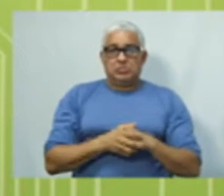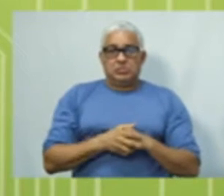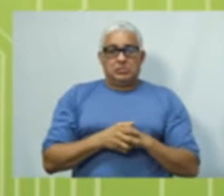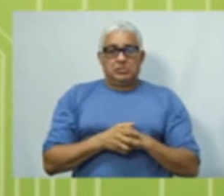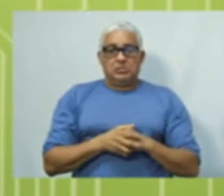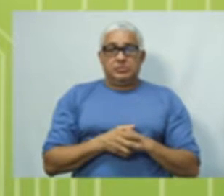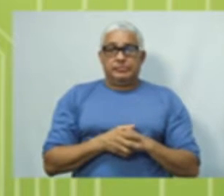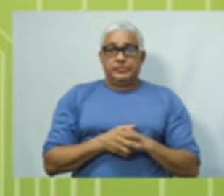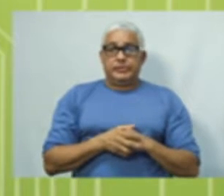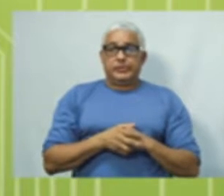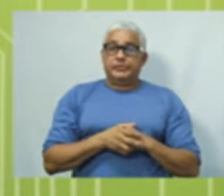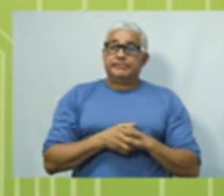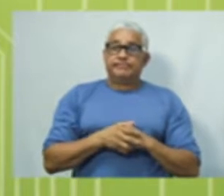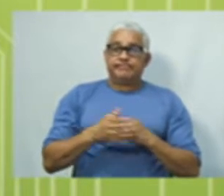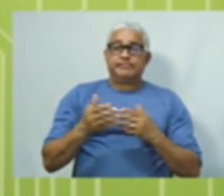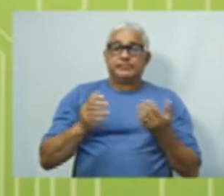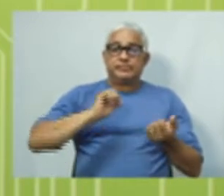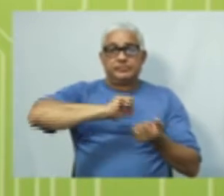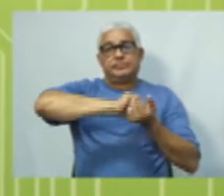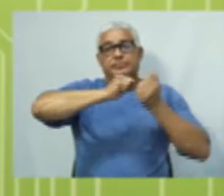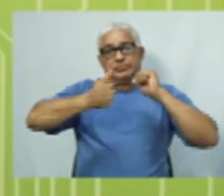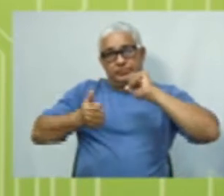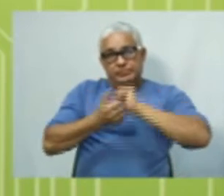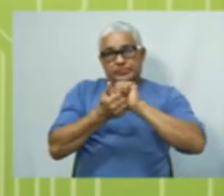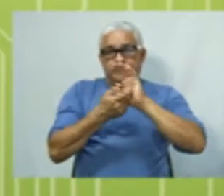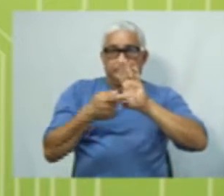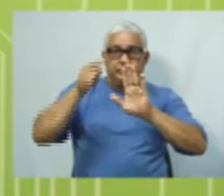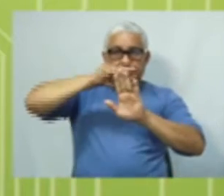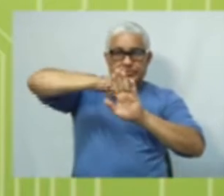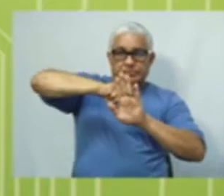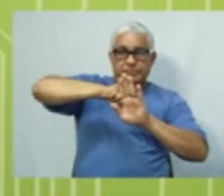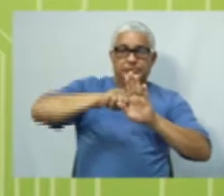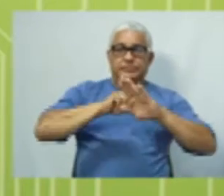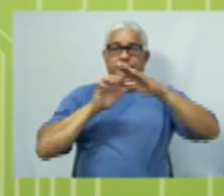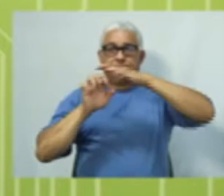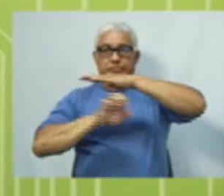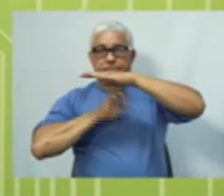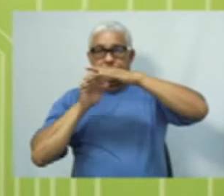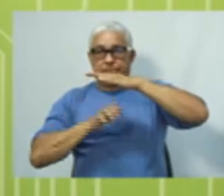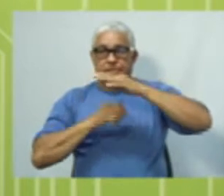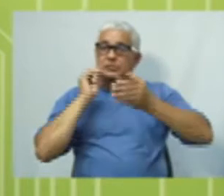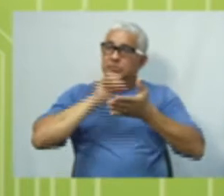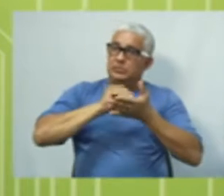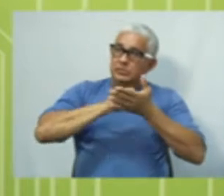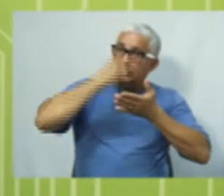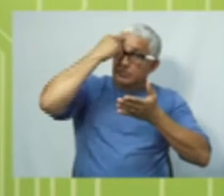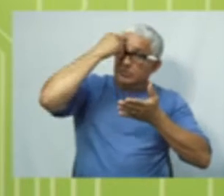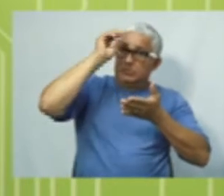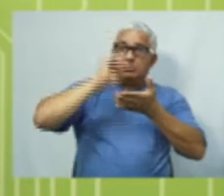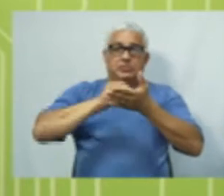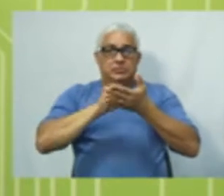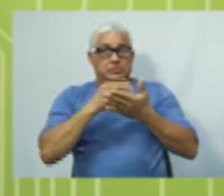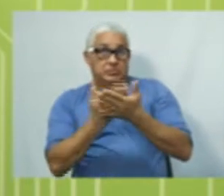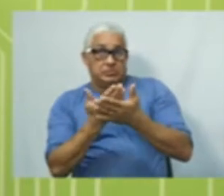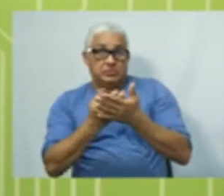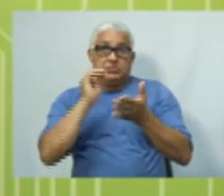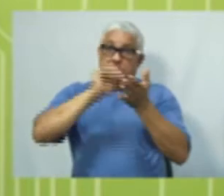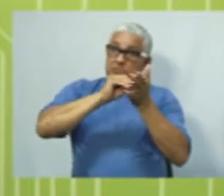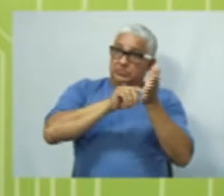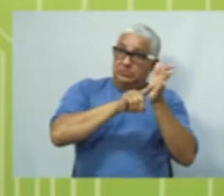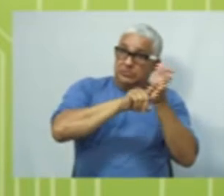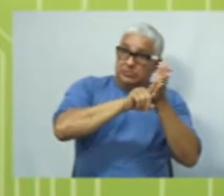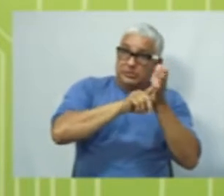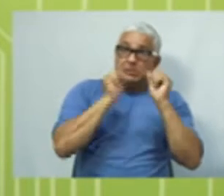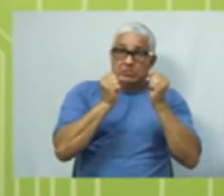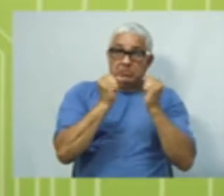mundo empresarial. Algo que não foi pensado, algo que não foi estudado, pode acarretar grandes